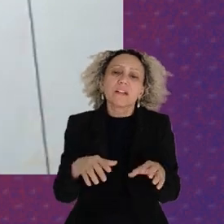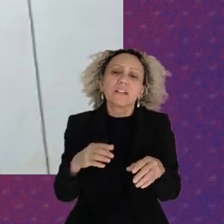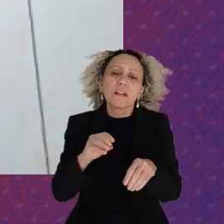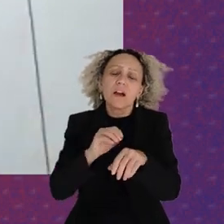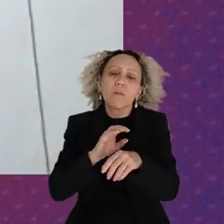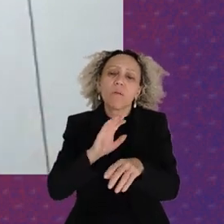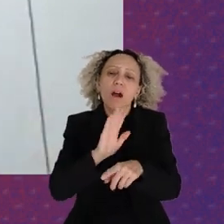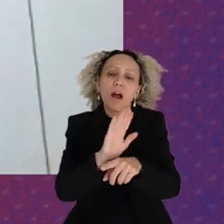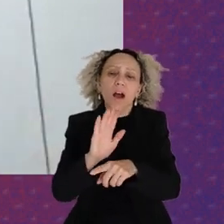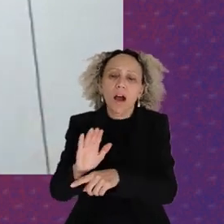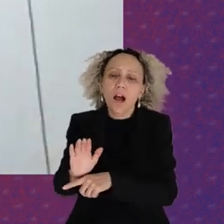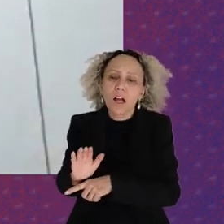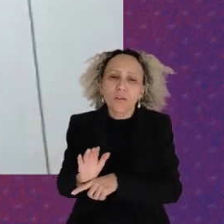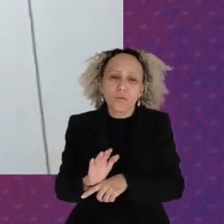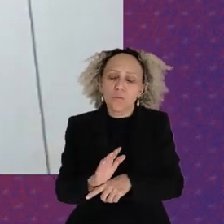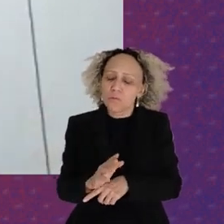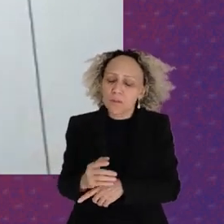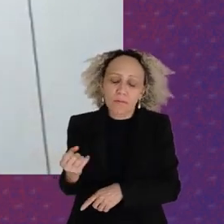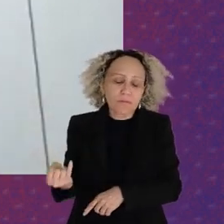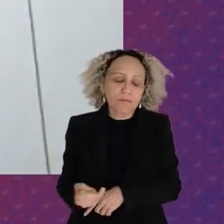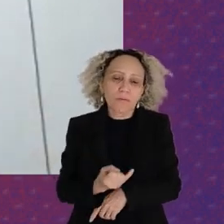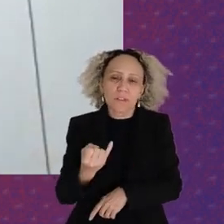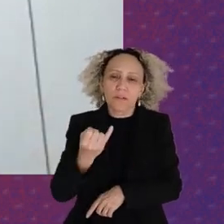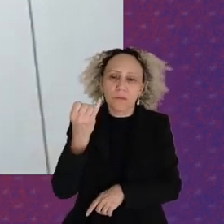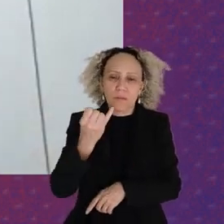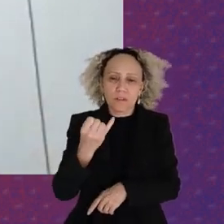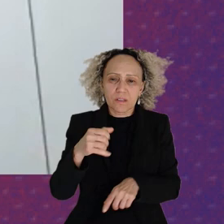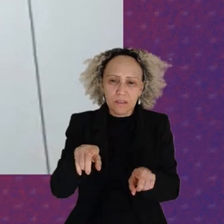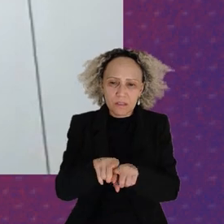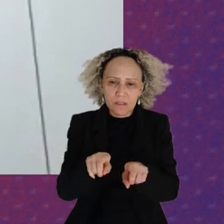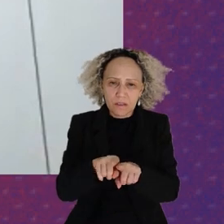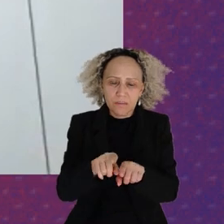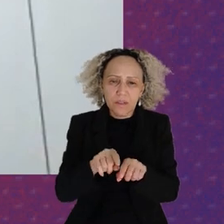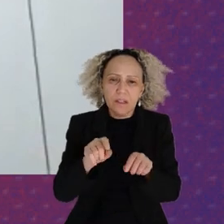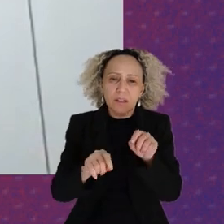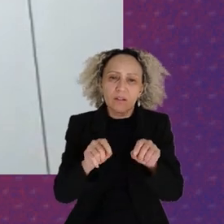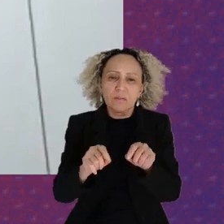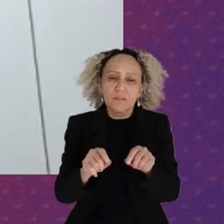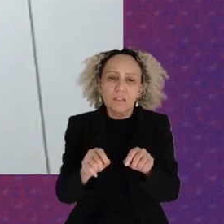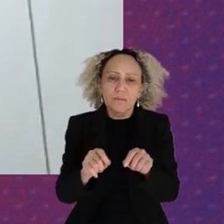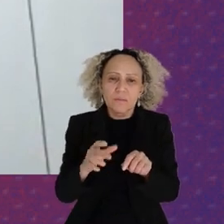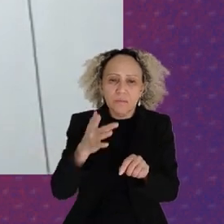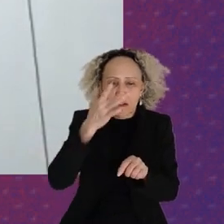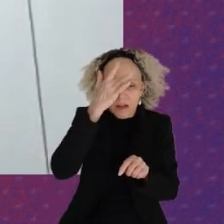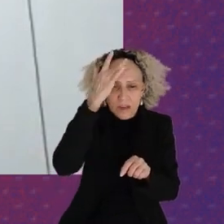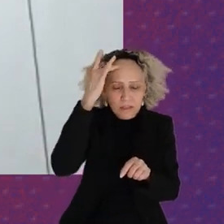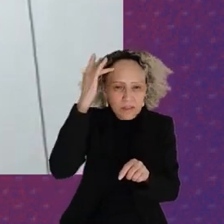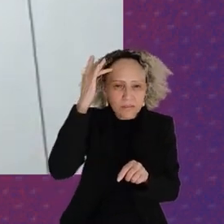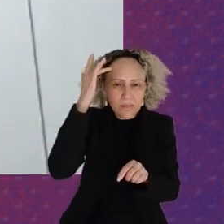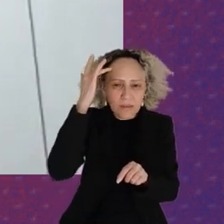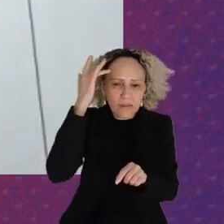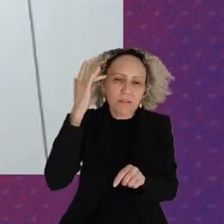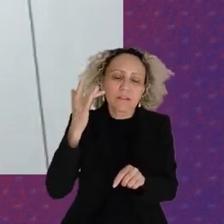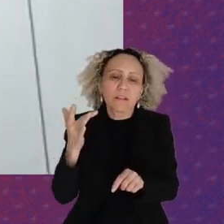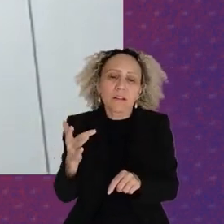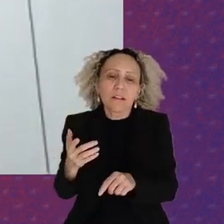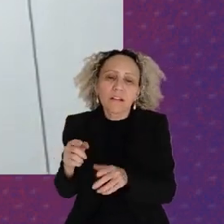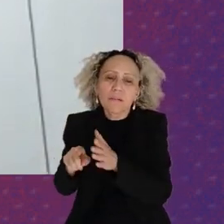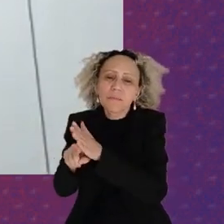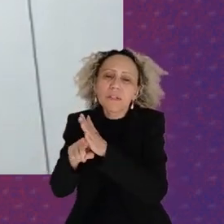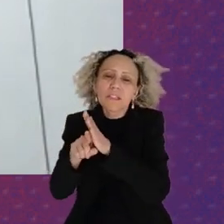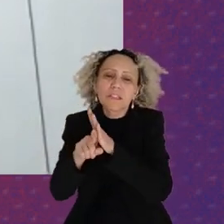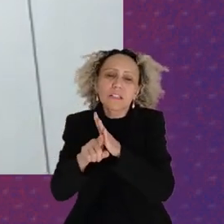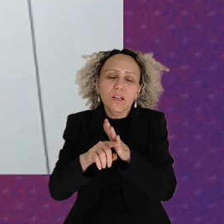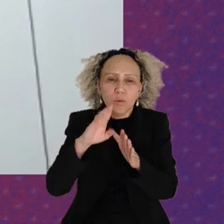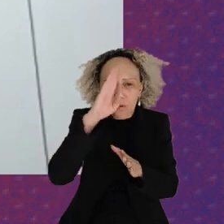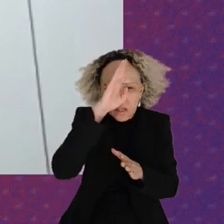foram valiosíssimas. Também ouvimos as pesquisadoras da academia, então a gente trouxe aqui para Brasília